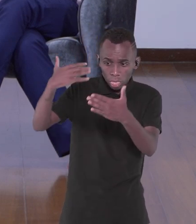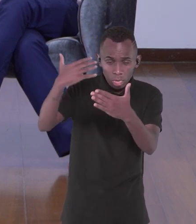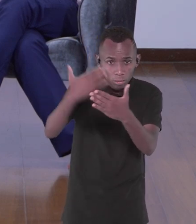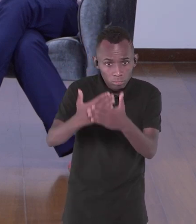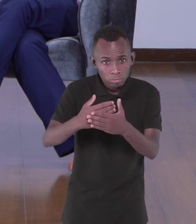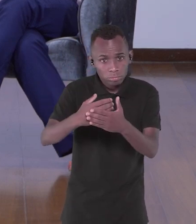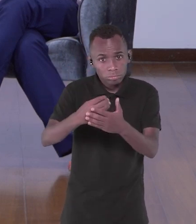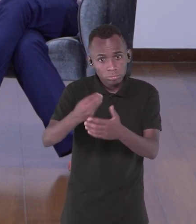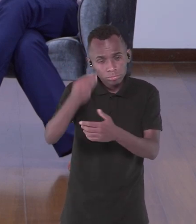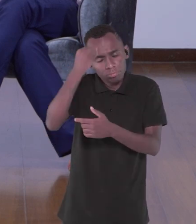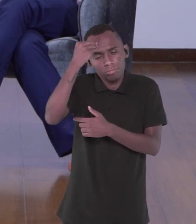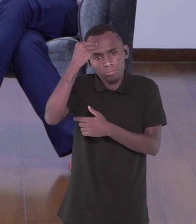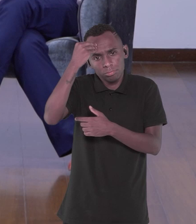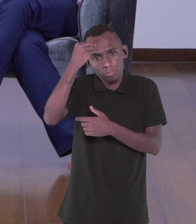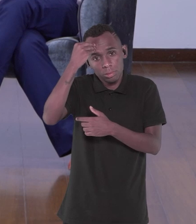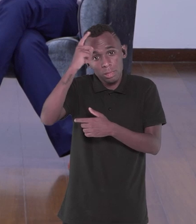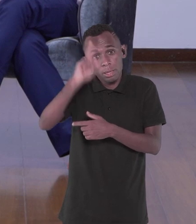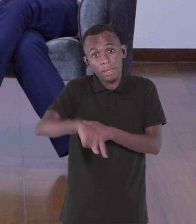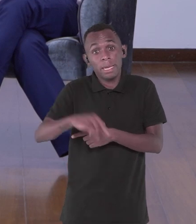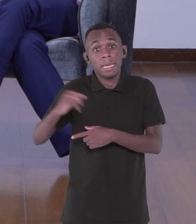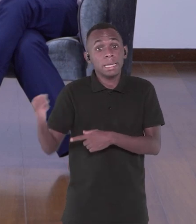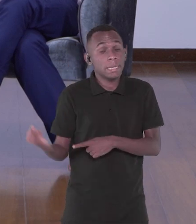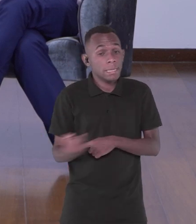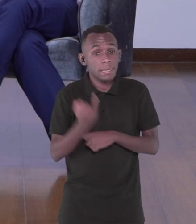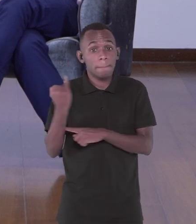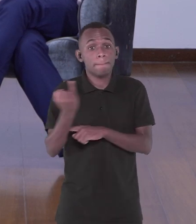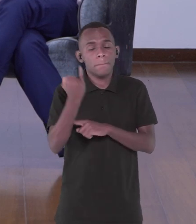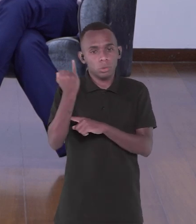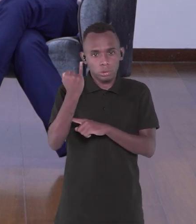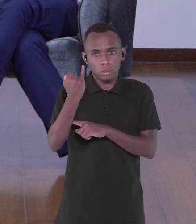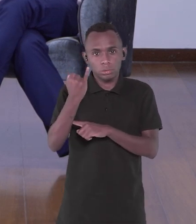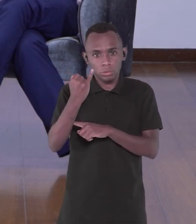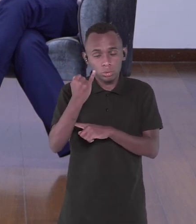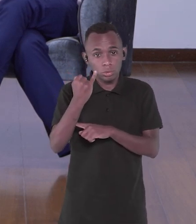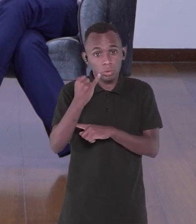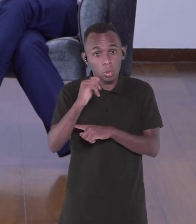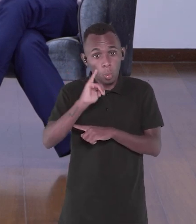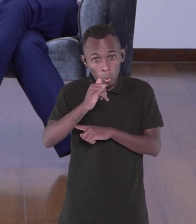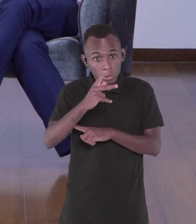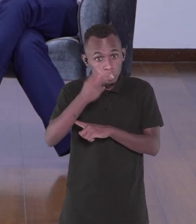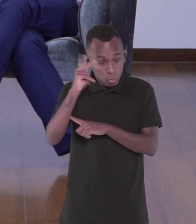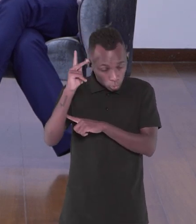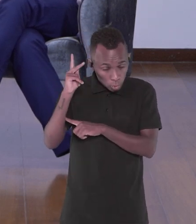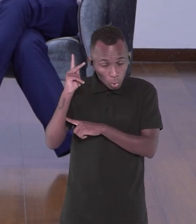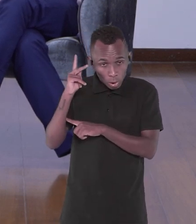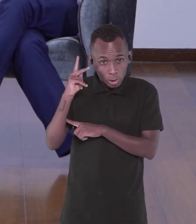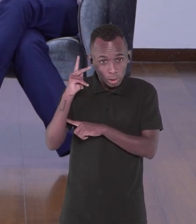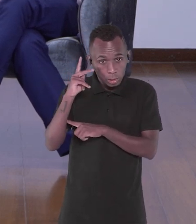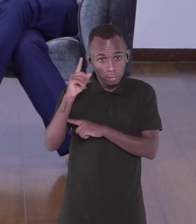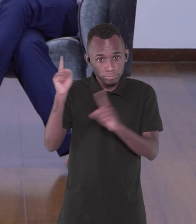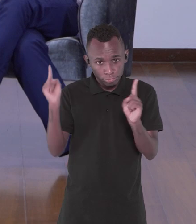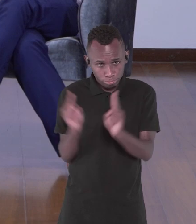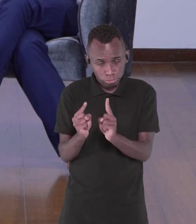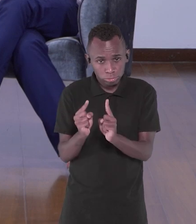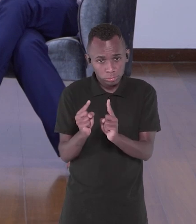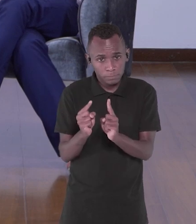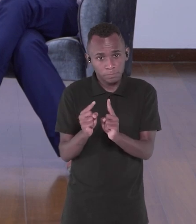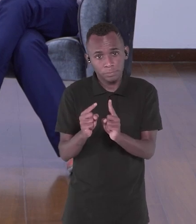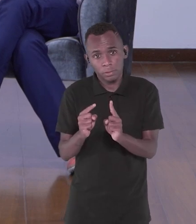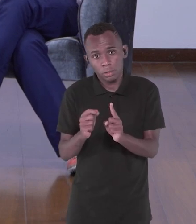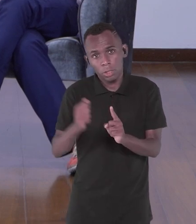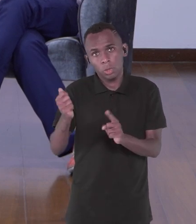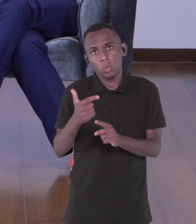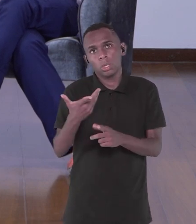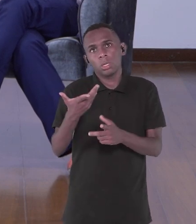na cabeça. Então, eu acho que é fundamental, eu estou contando uma historinha, obviamente, muito pequena, em termos